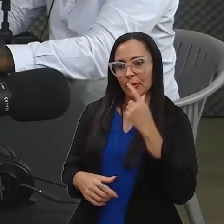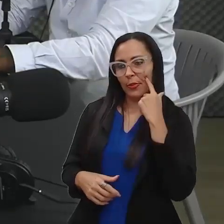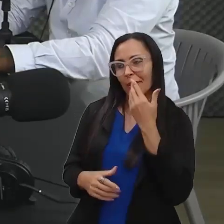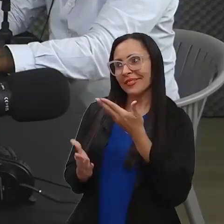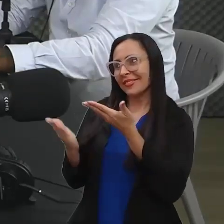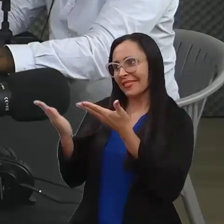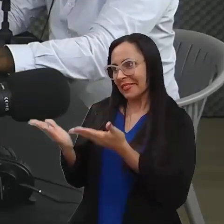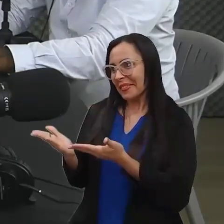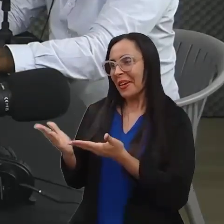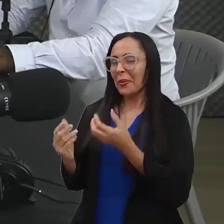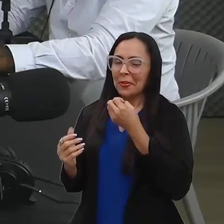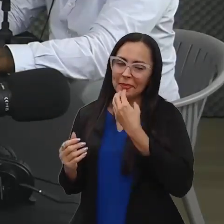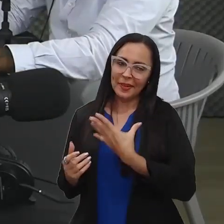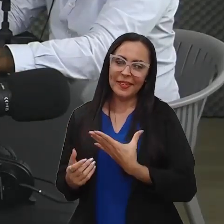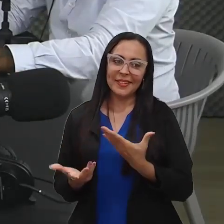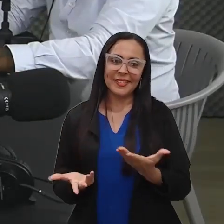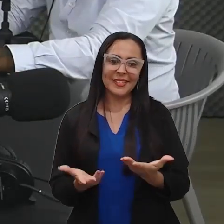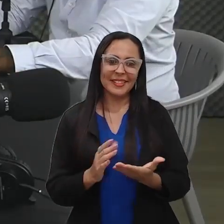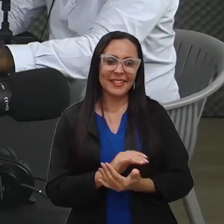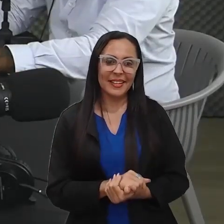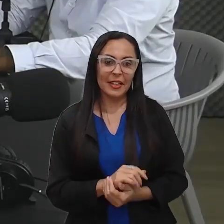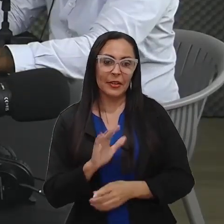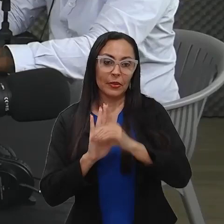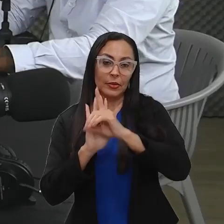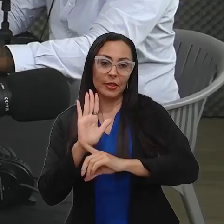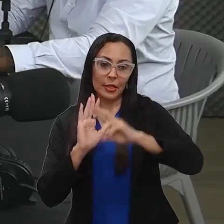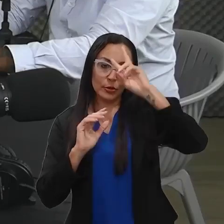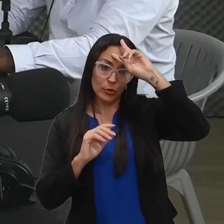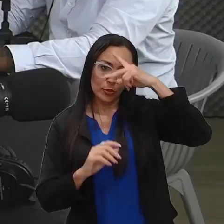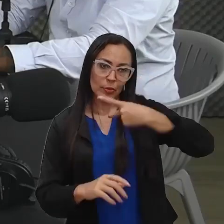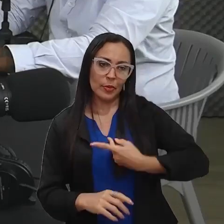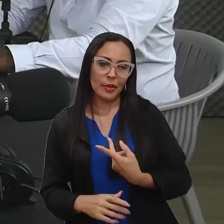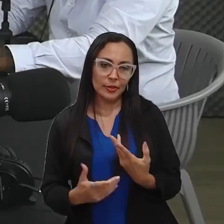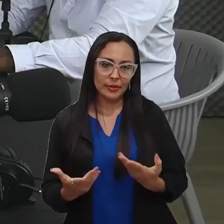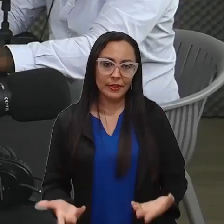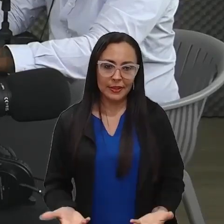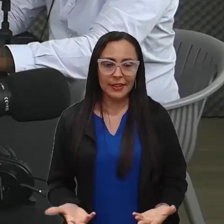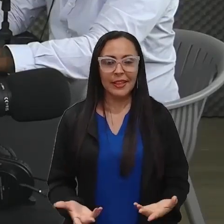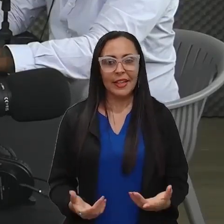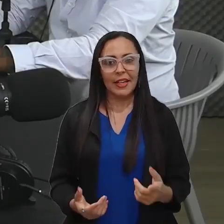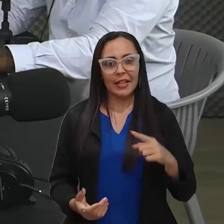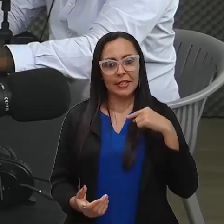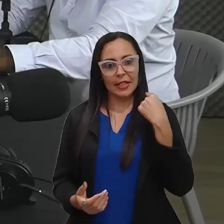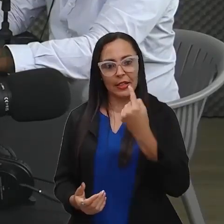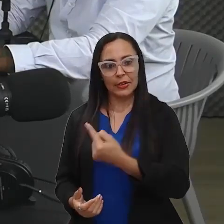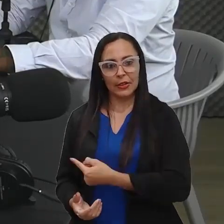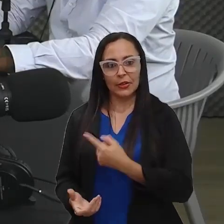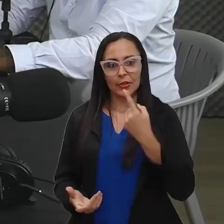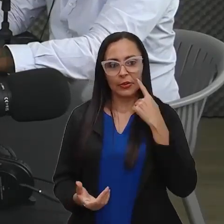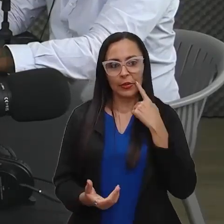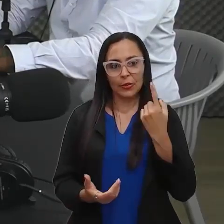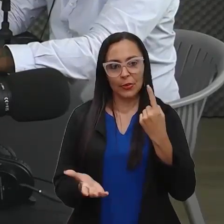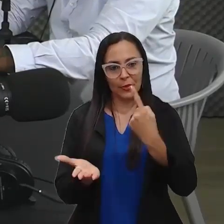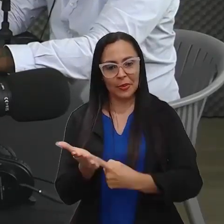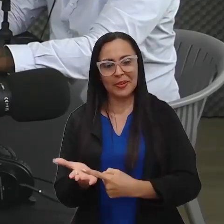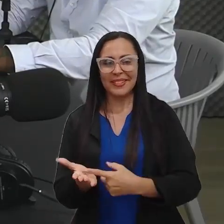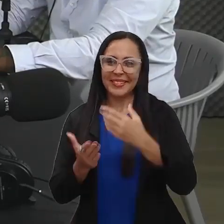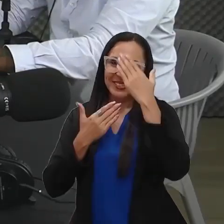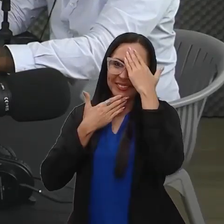comprometidas com o bem comum, né? Com os direitos humanos do bem viver, né? Acho que essa é a nossa grande missão. Muito obrigado. Exato.